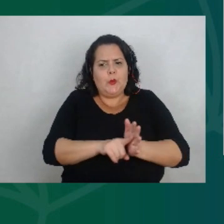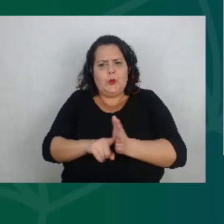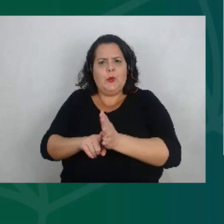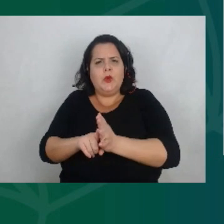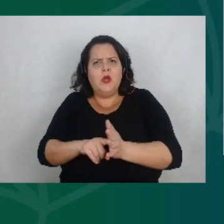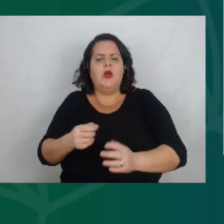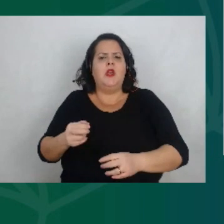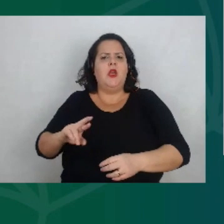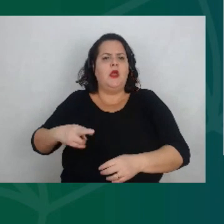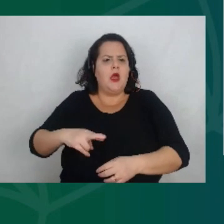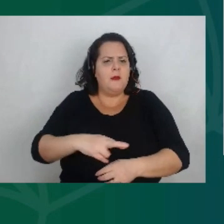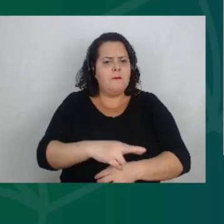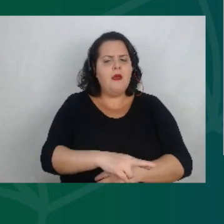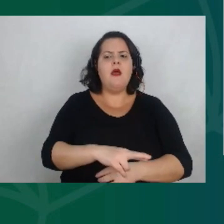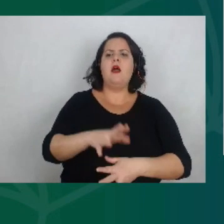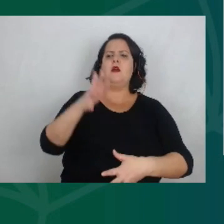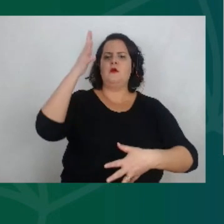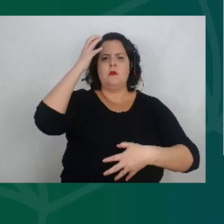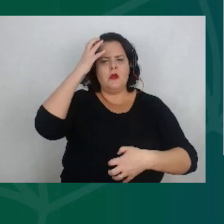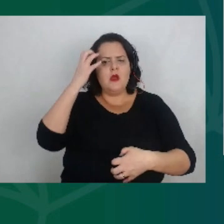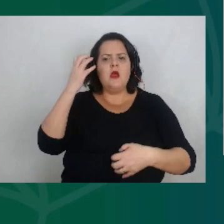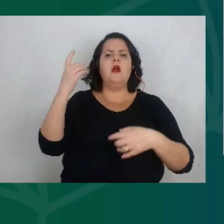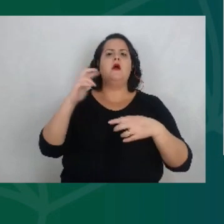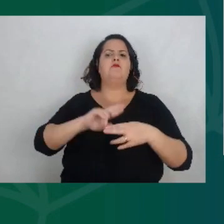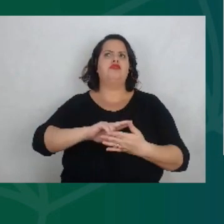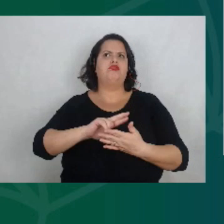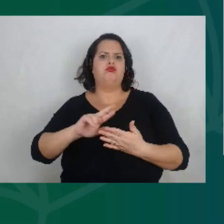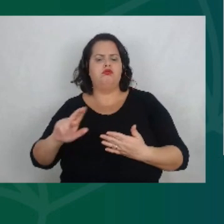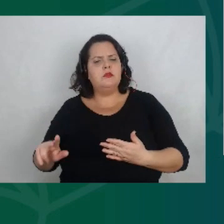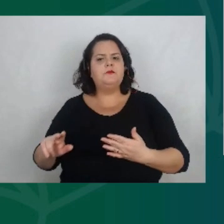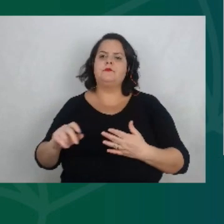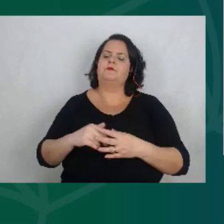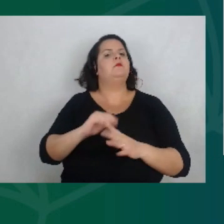camundongos, primatas, não humanos, furões, etc. Foram feitos